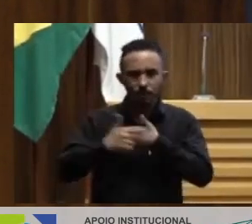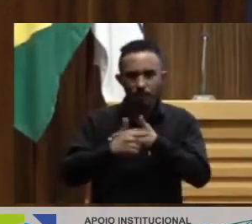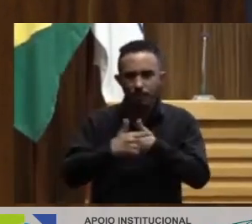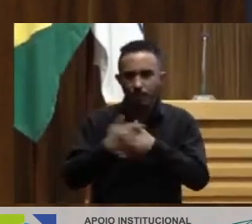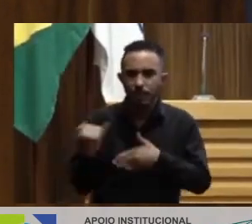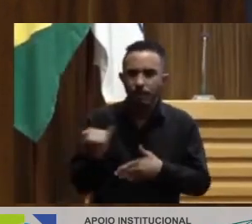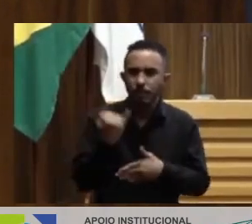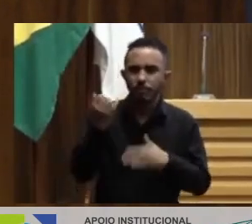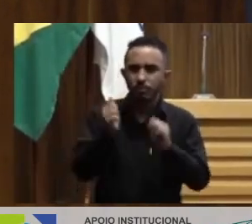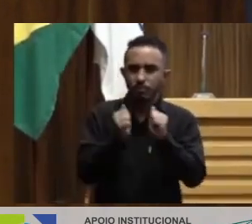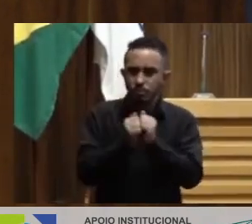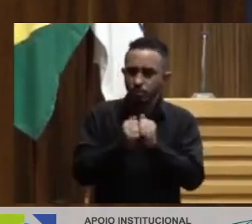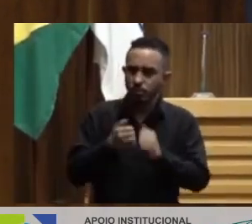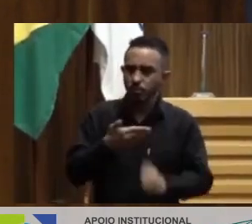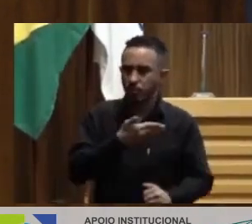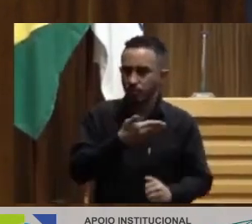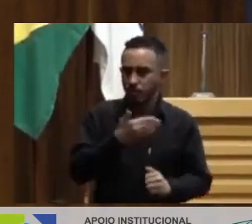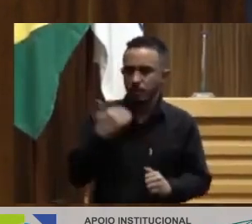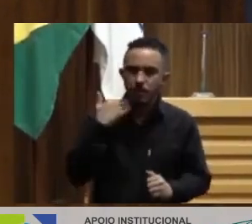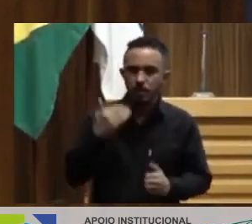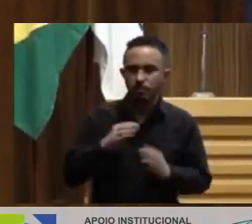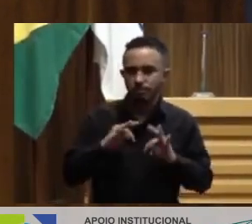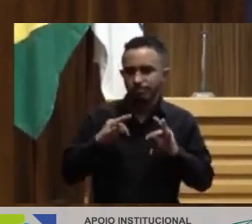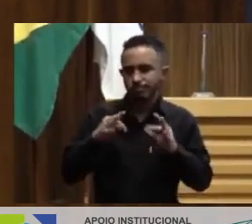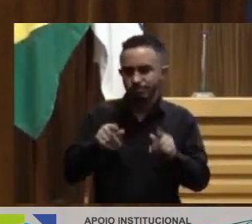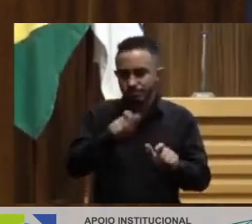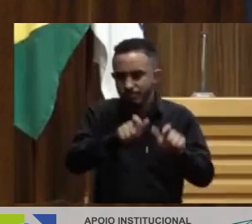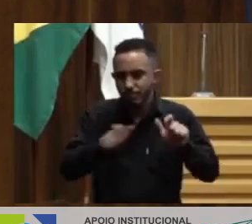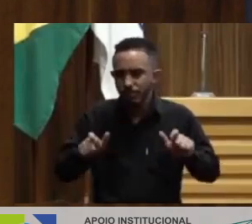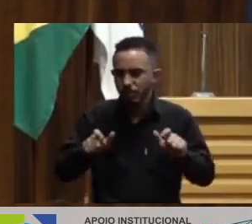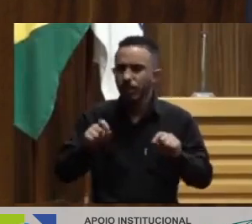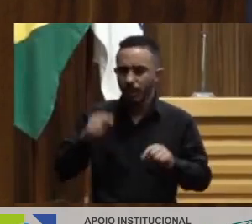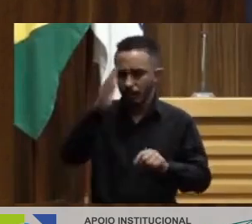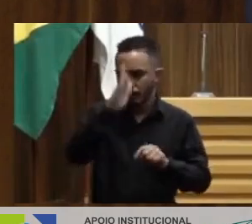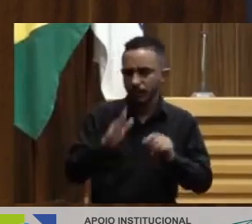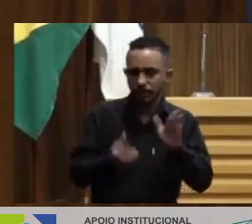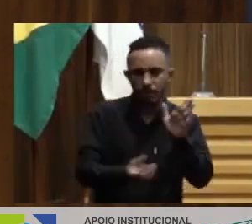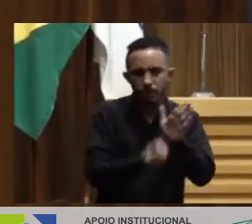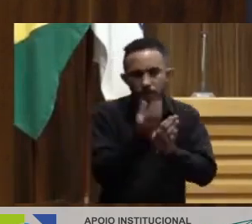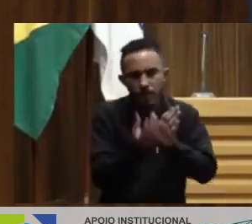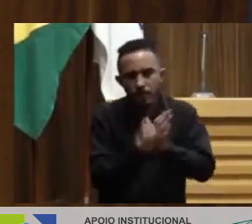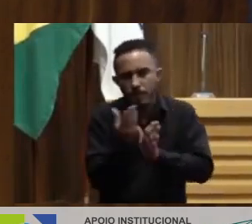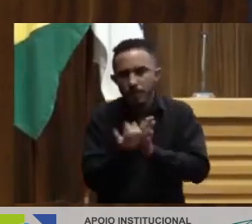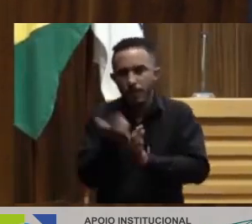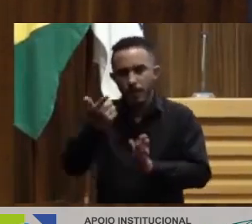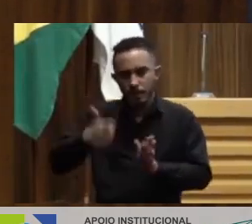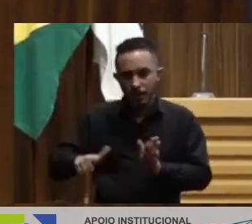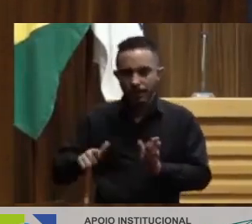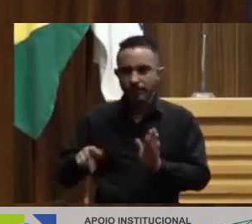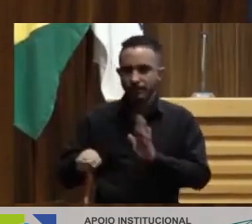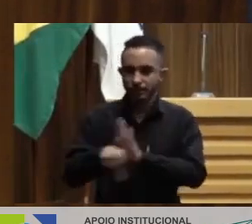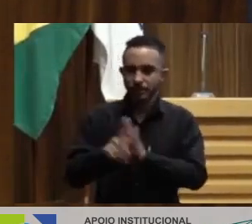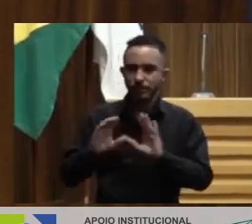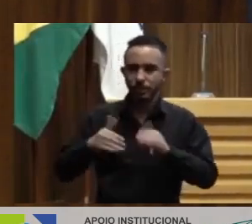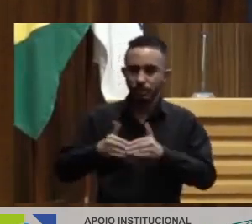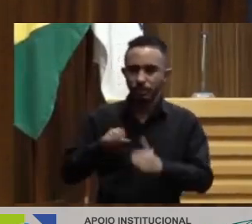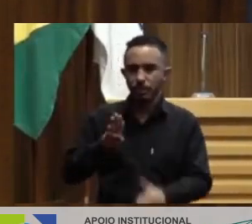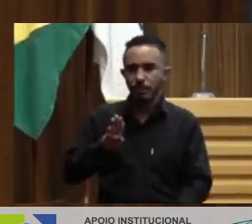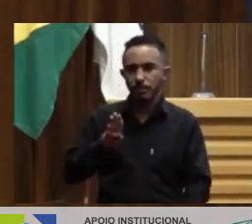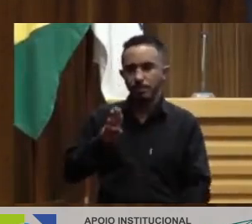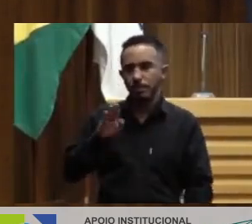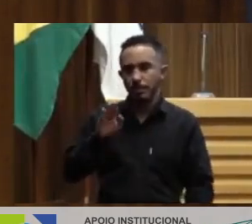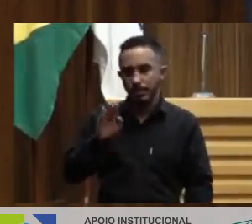bancos, o Brasil mais produtivo. A BDI liderando, a